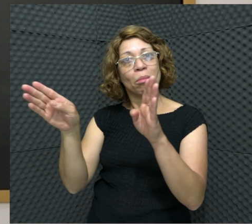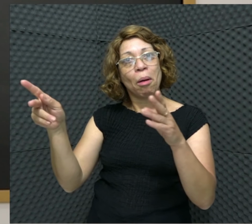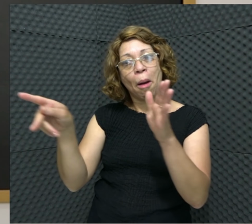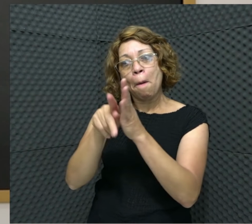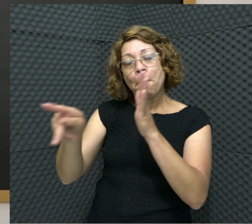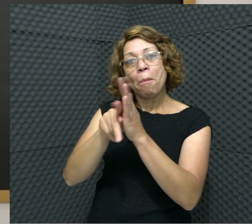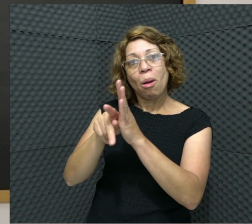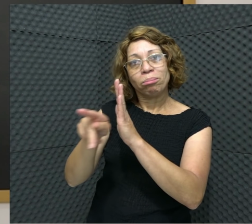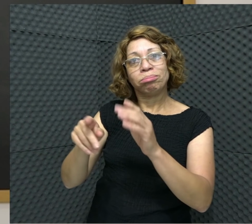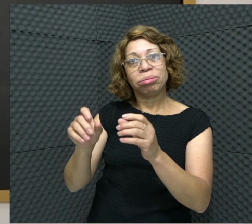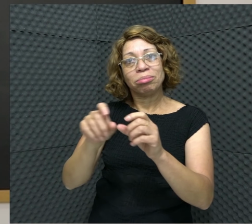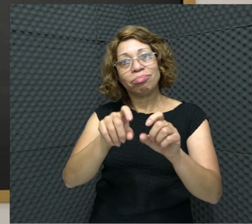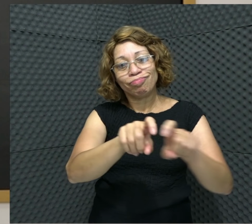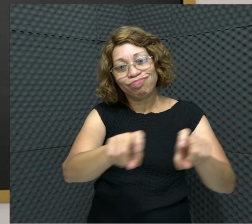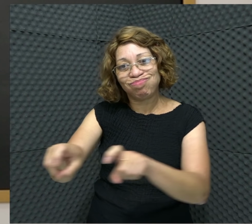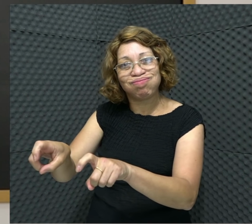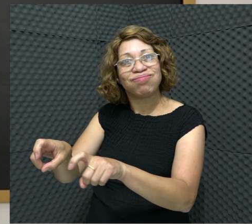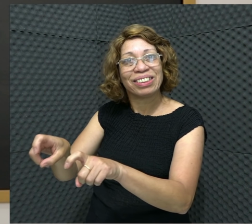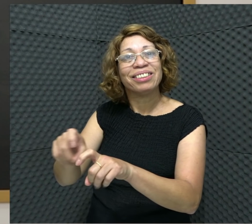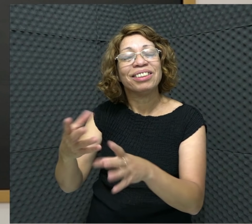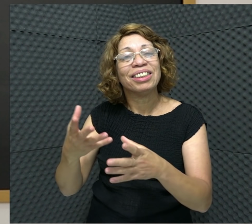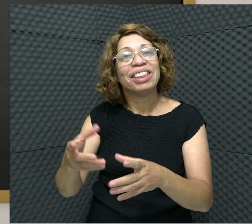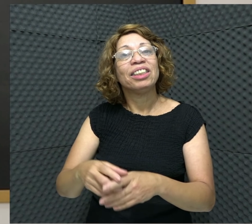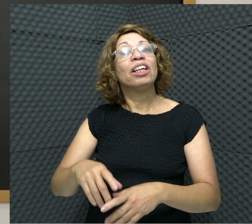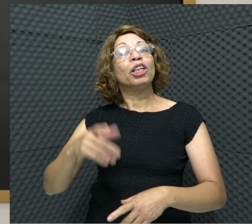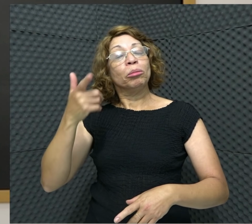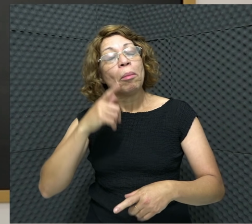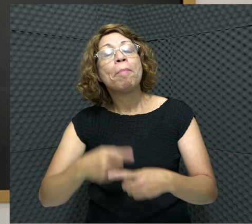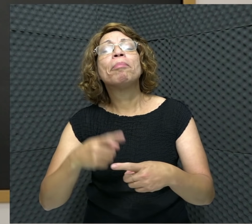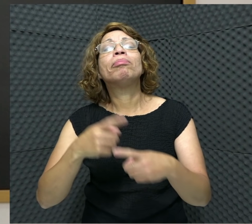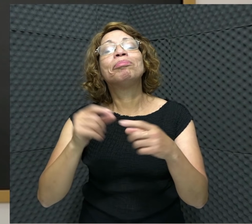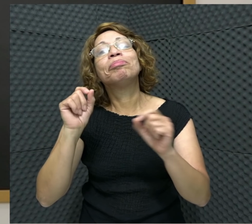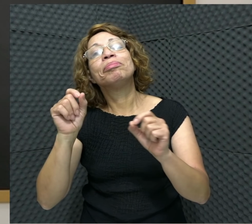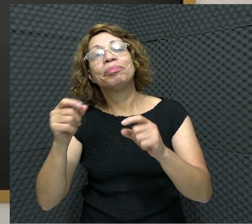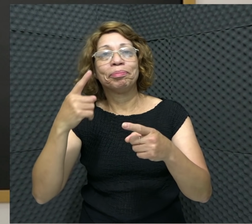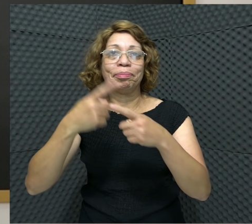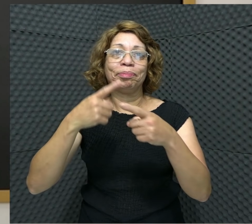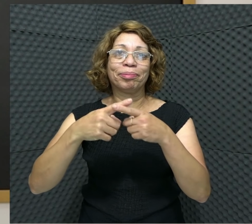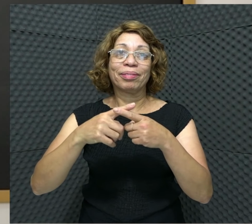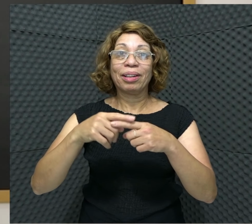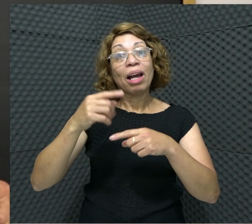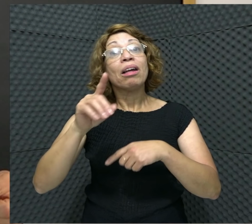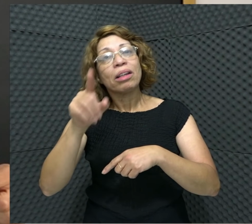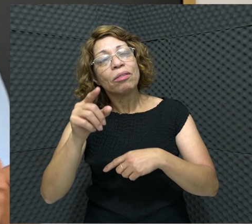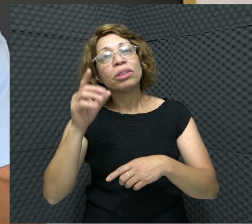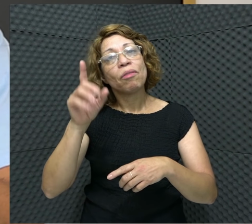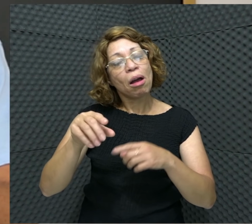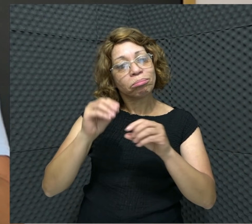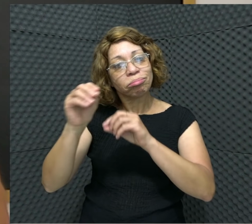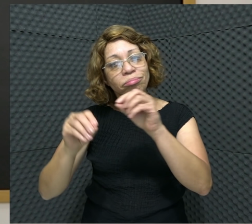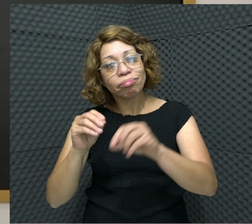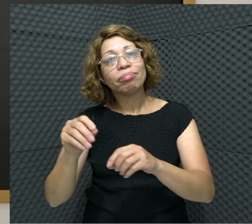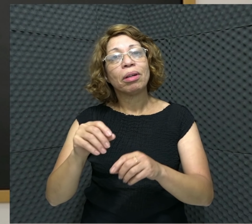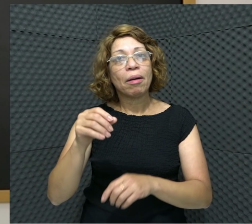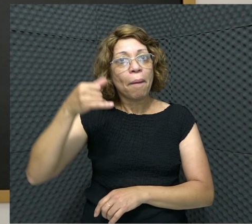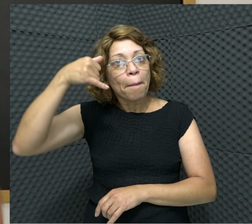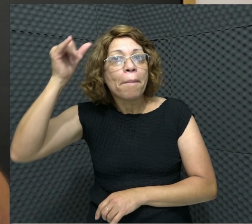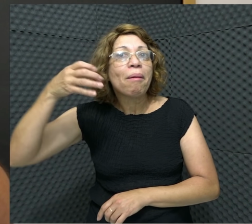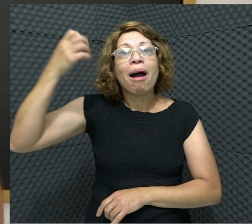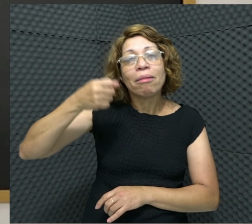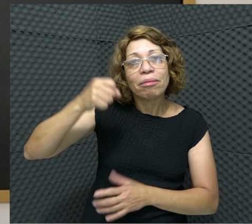mais uma vez os números estavam presentes. Por quê? Porque à medida que você vai colocando, pega